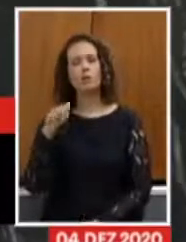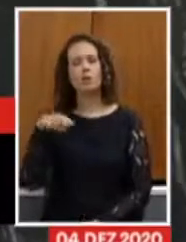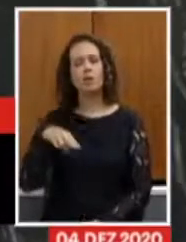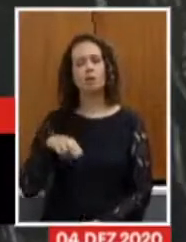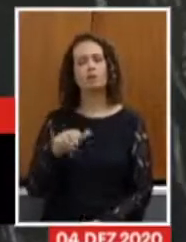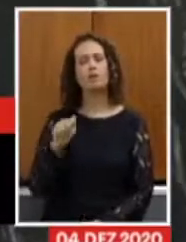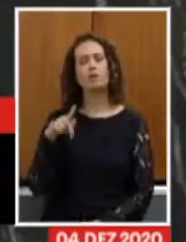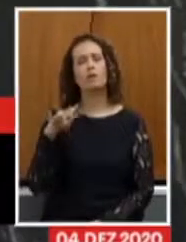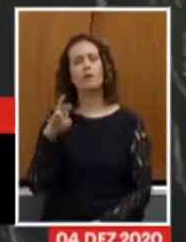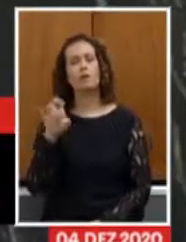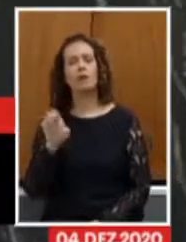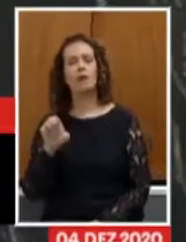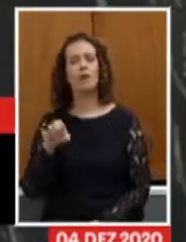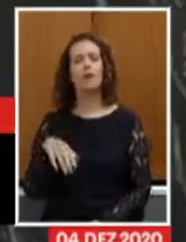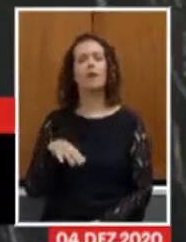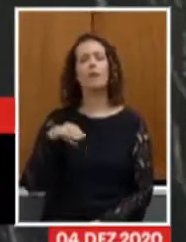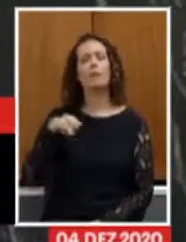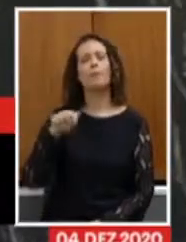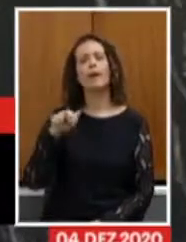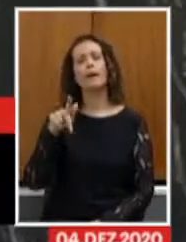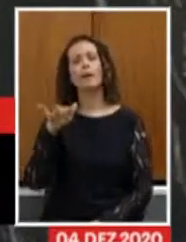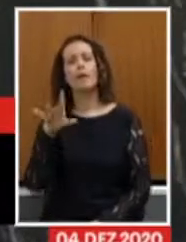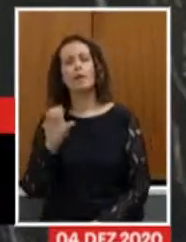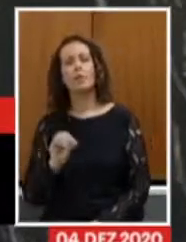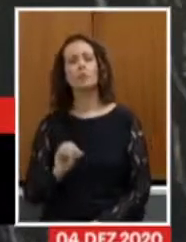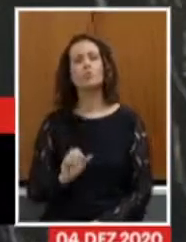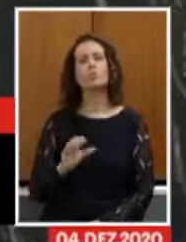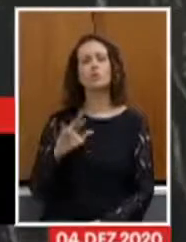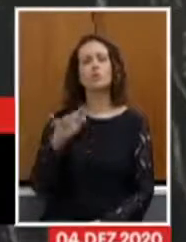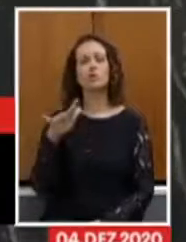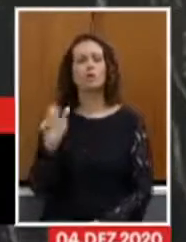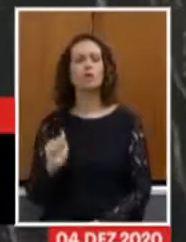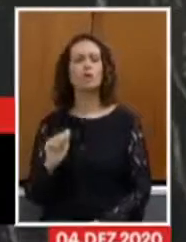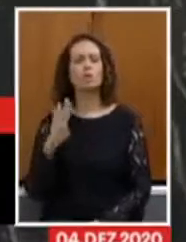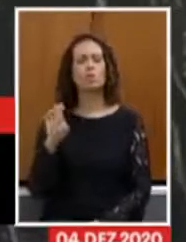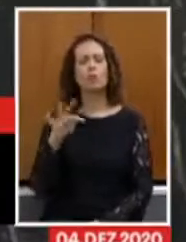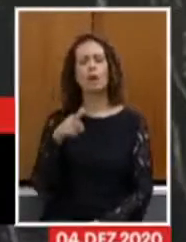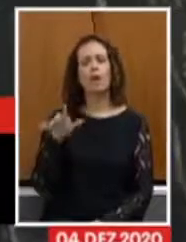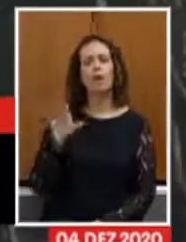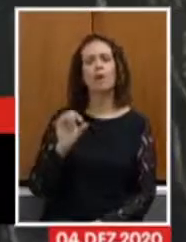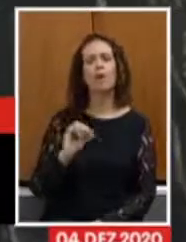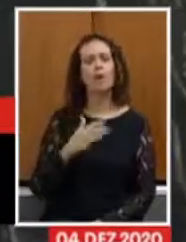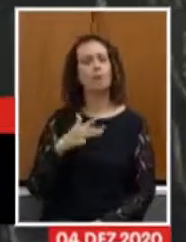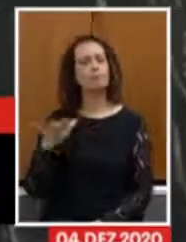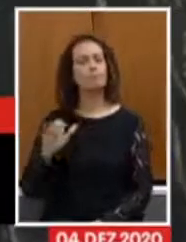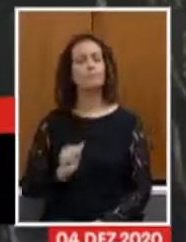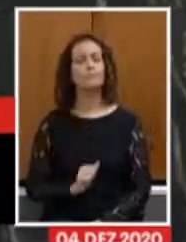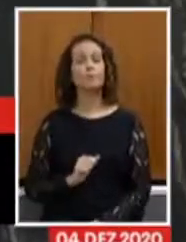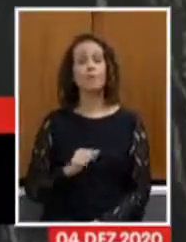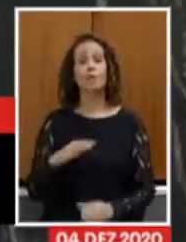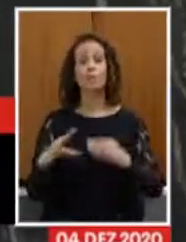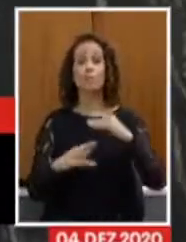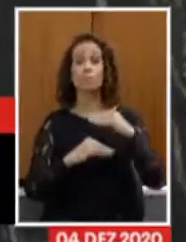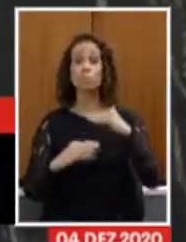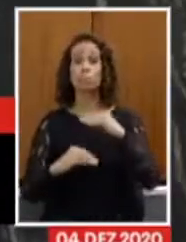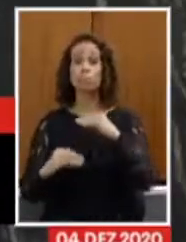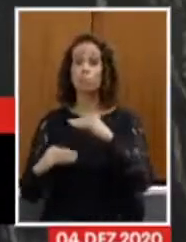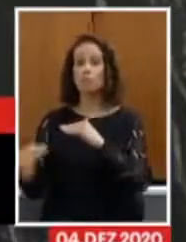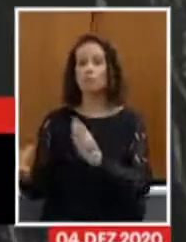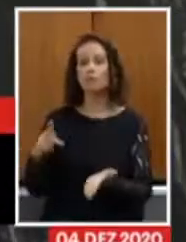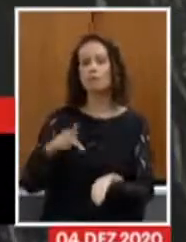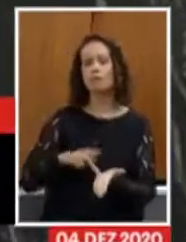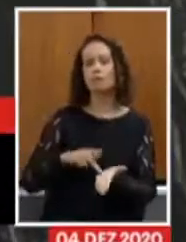Quintão, Marquinhos Lemos, Cristiano Silveira, Betão, Celinho do Citrocel. E essas emendas, na verdade, elas